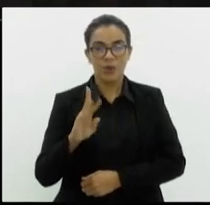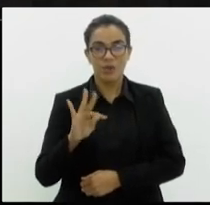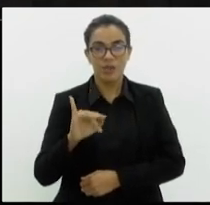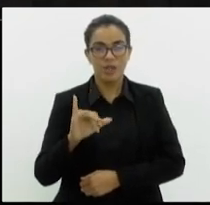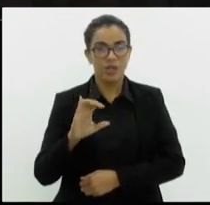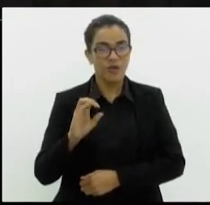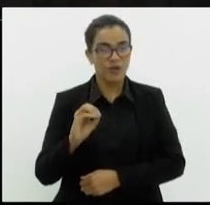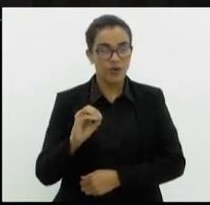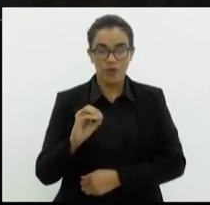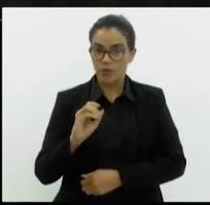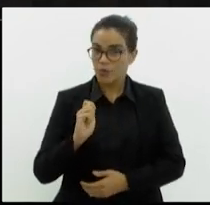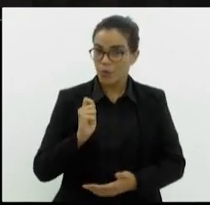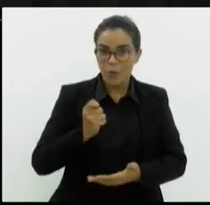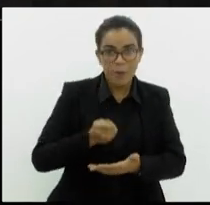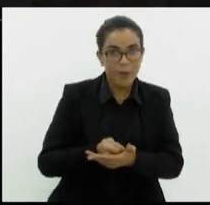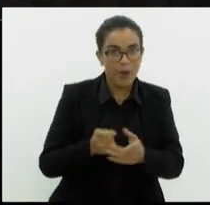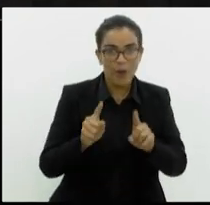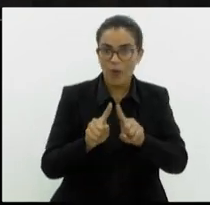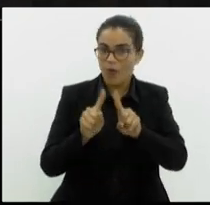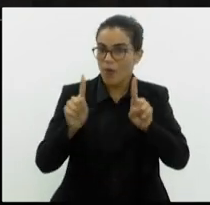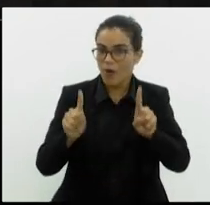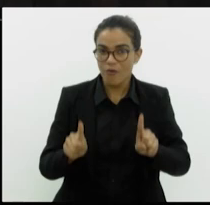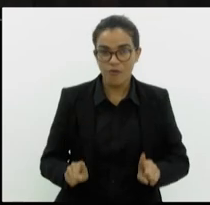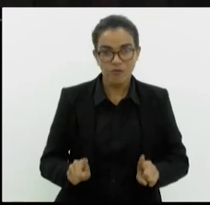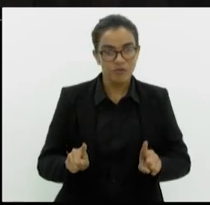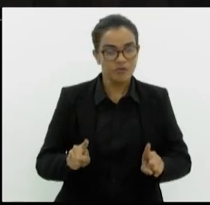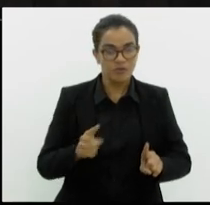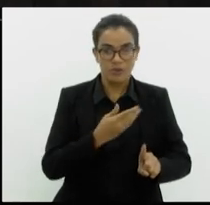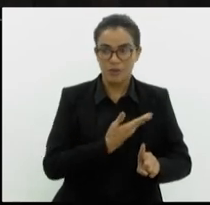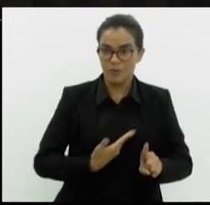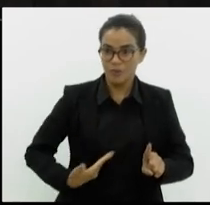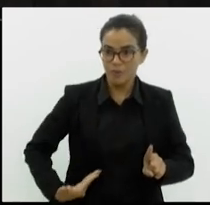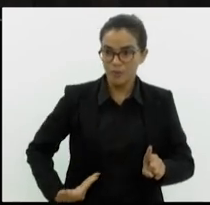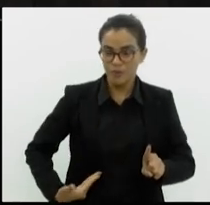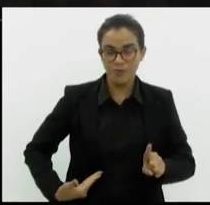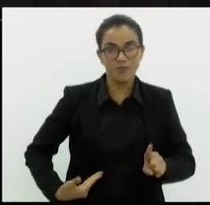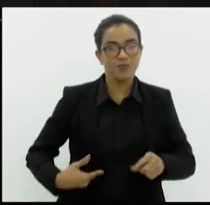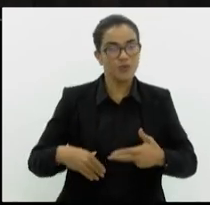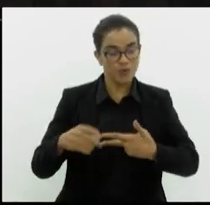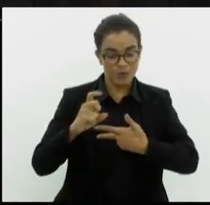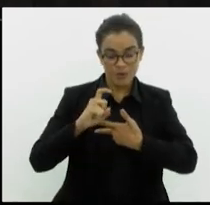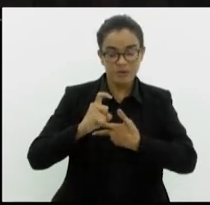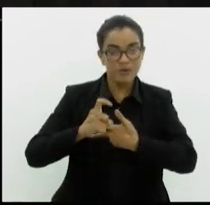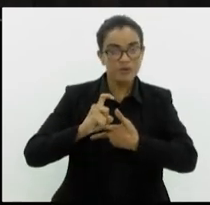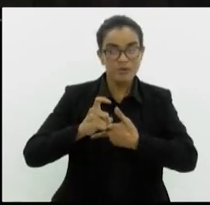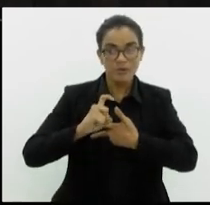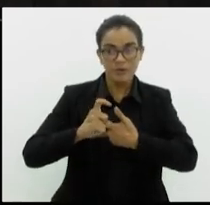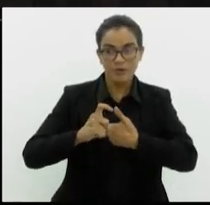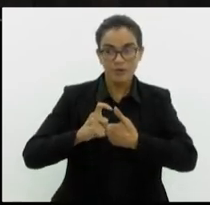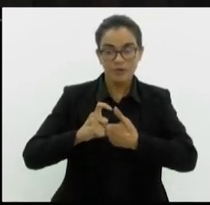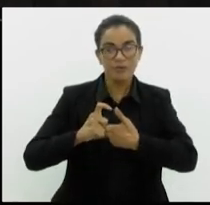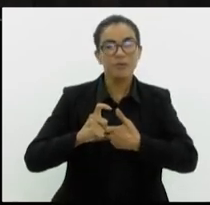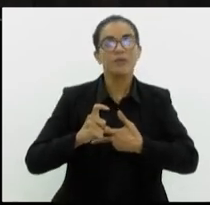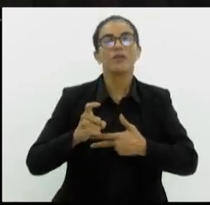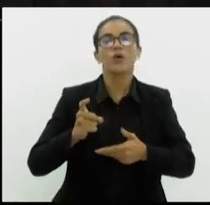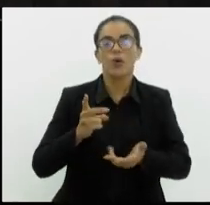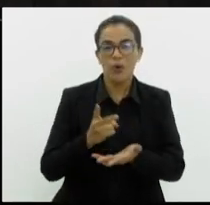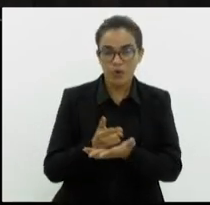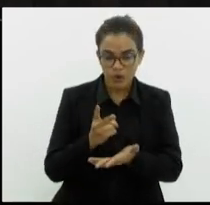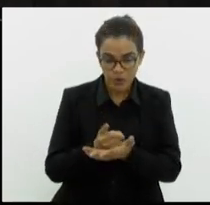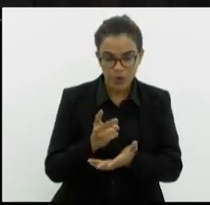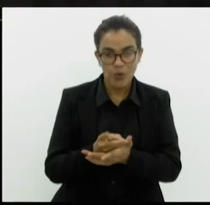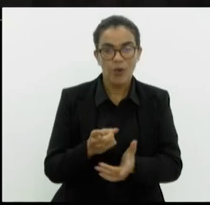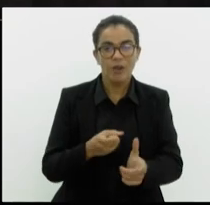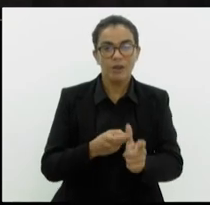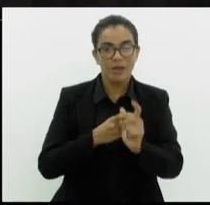deve ao funcionário público do Poder Executivo. Deve ainda